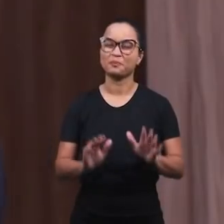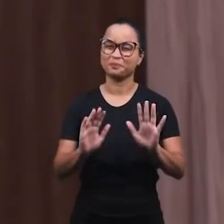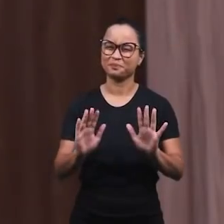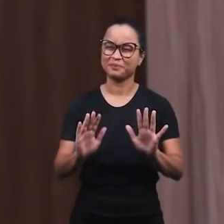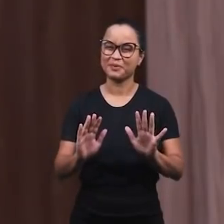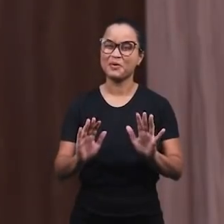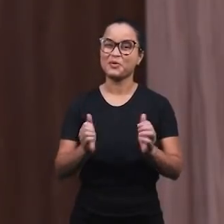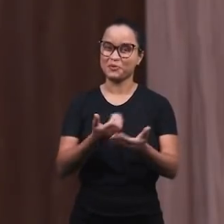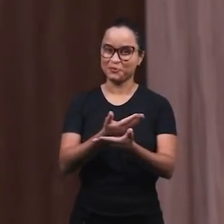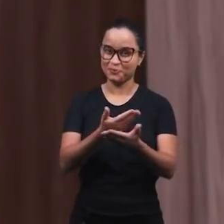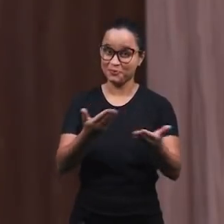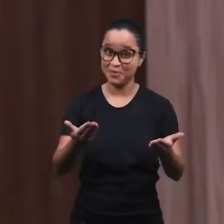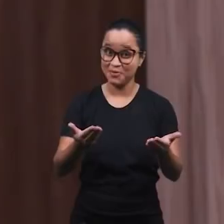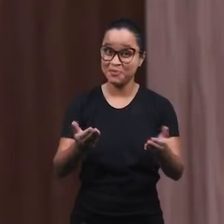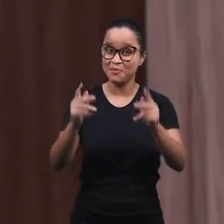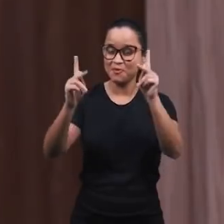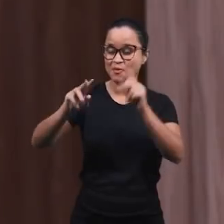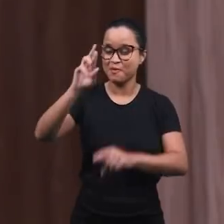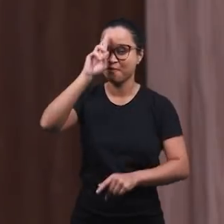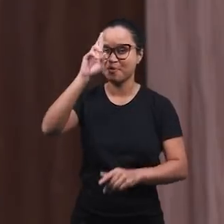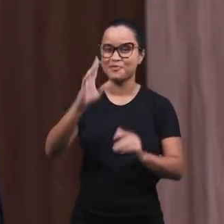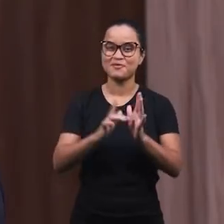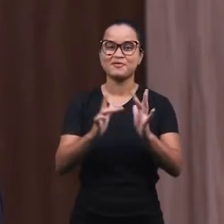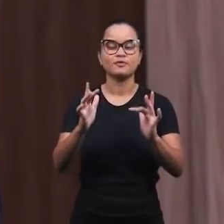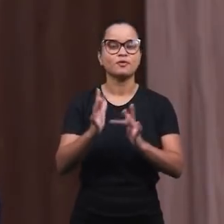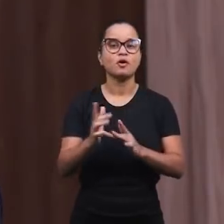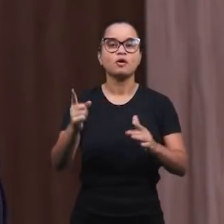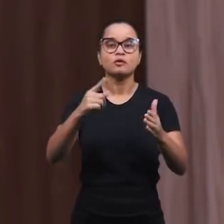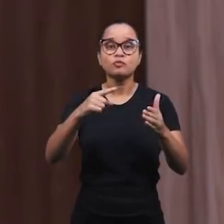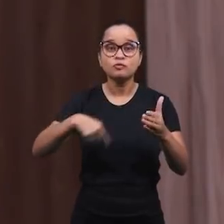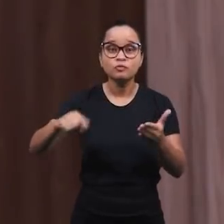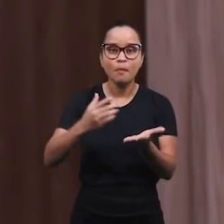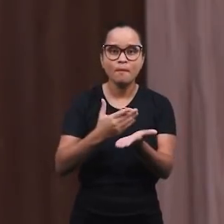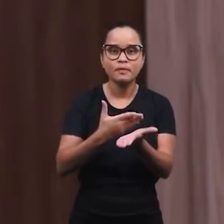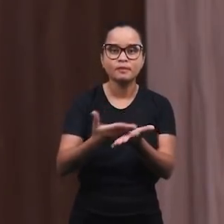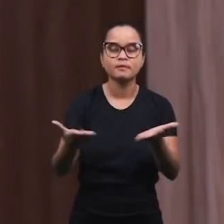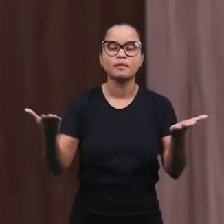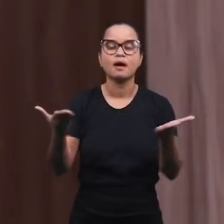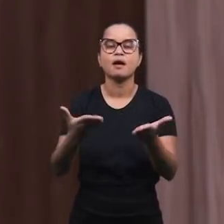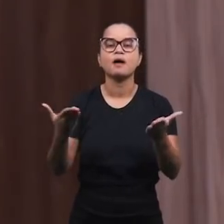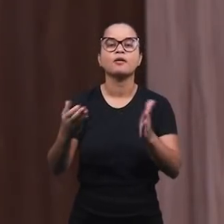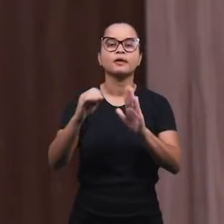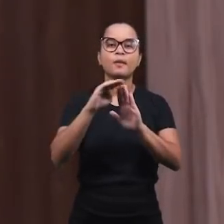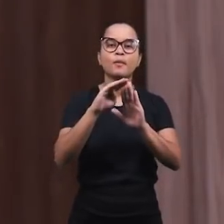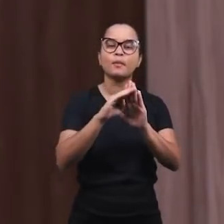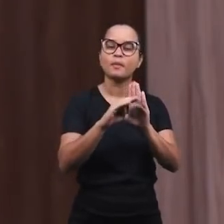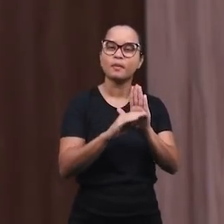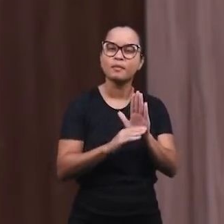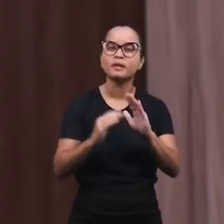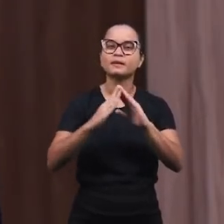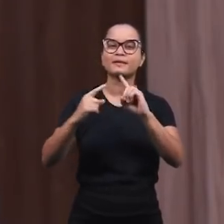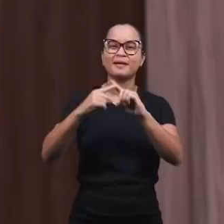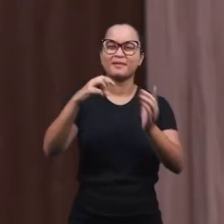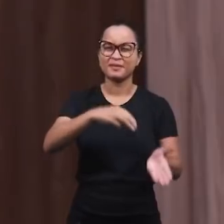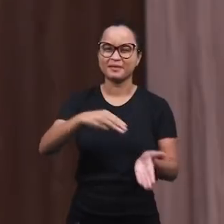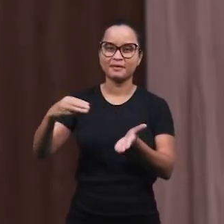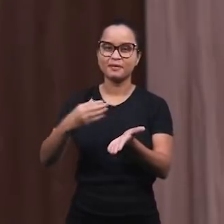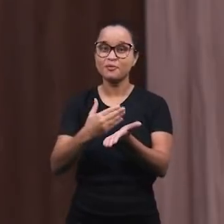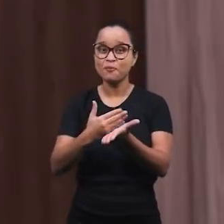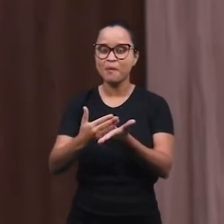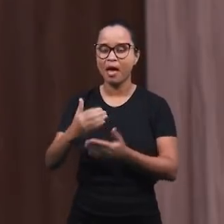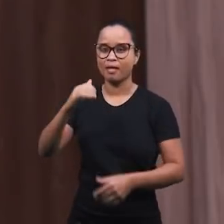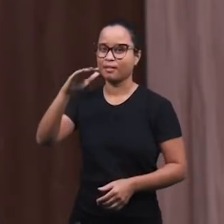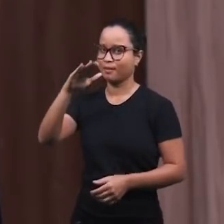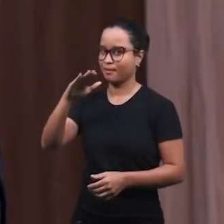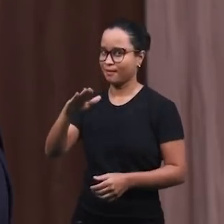Olá, eu te saúdo com a paz do Senhor Jesus. Estamos começando a programação da Igreja Cristã Maranata nesse início de tarde do